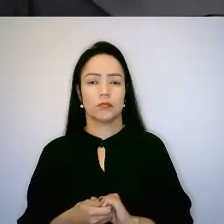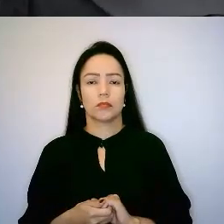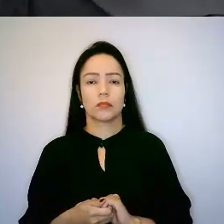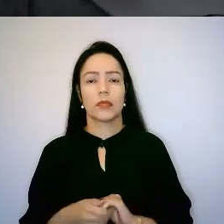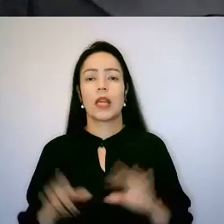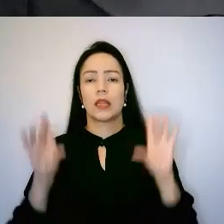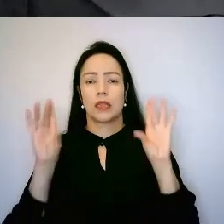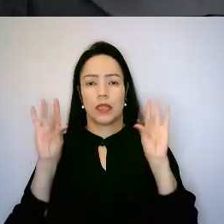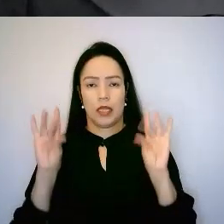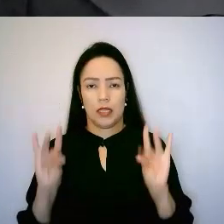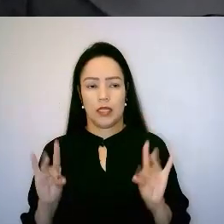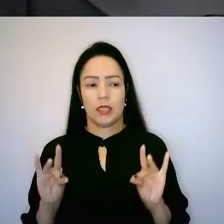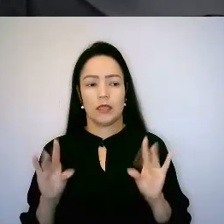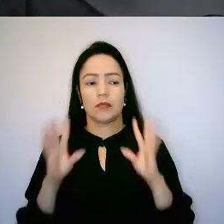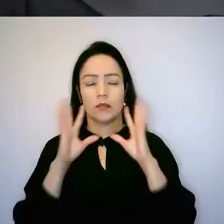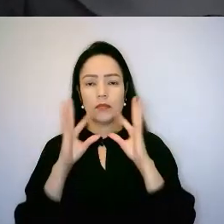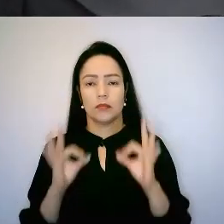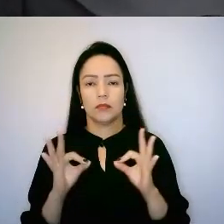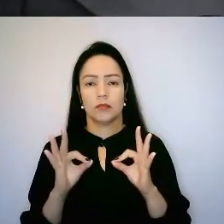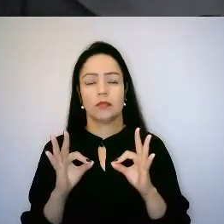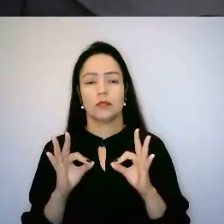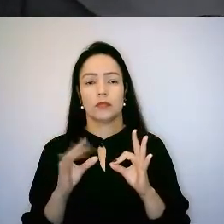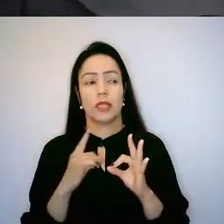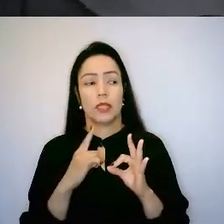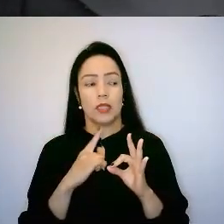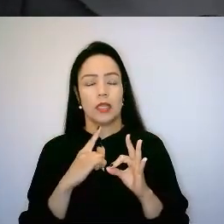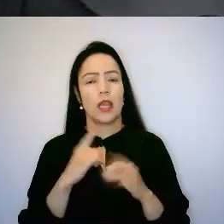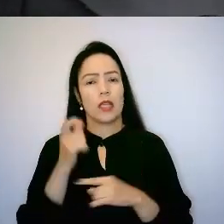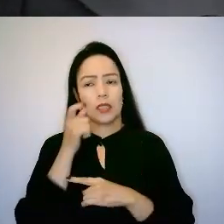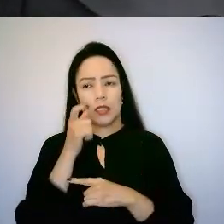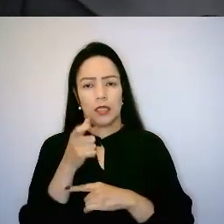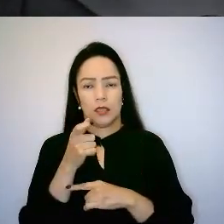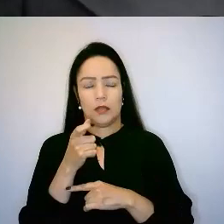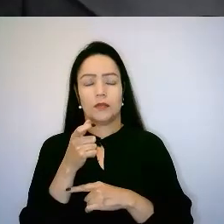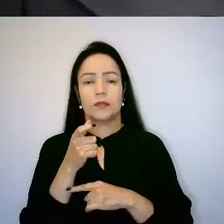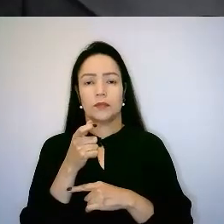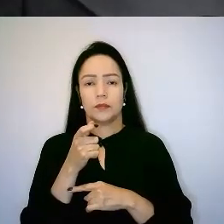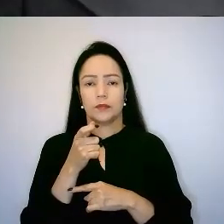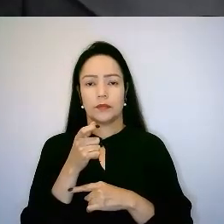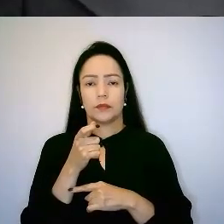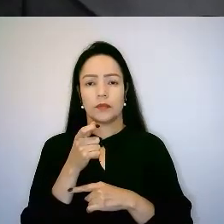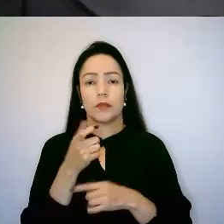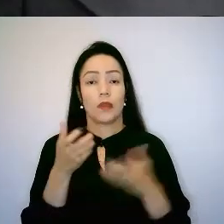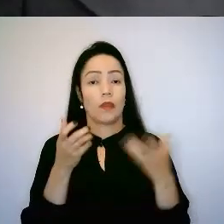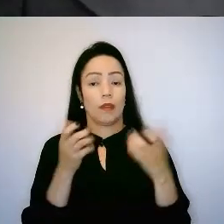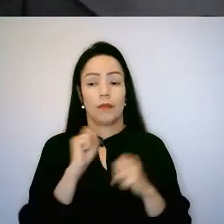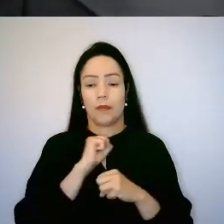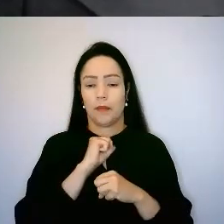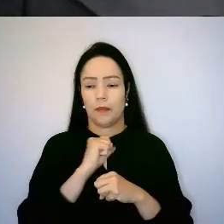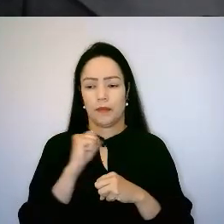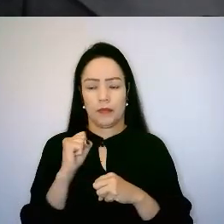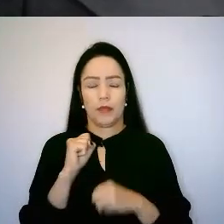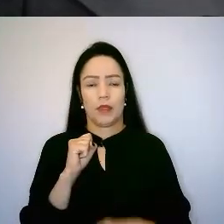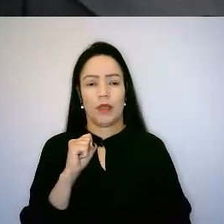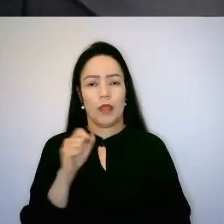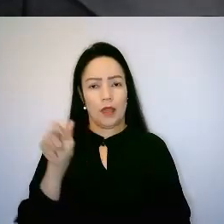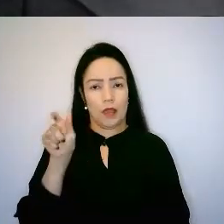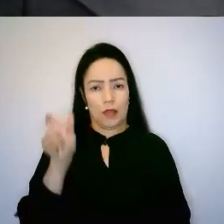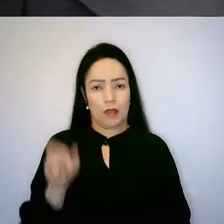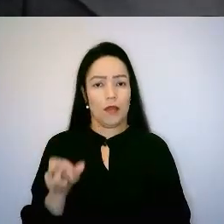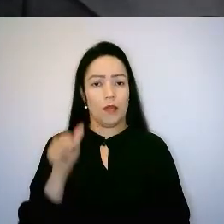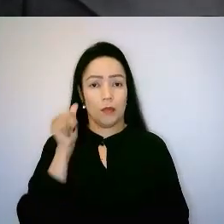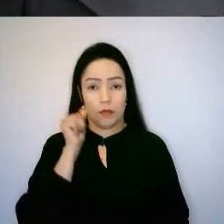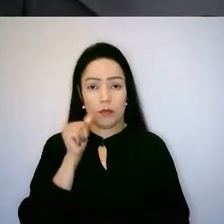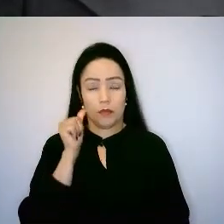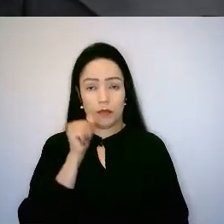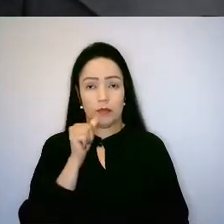que me chamou atenção se tinha ele intenção de de matar Juliana ele poderia